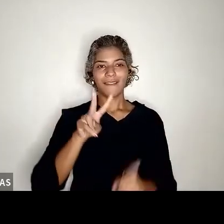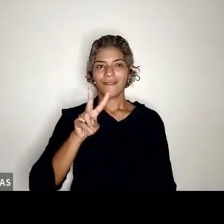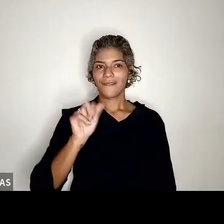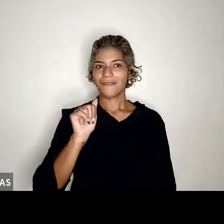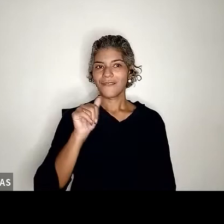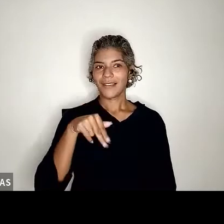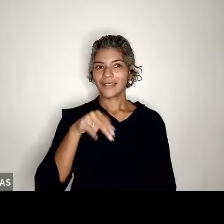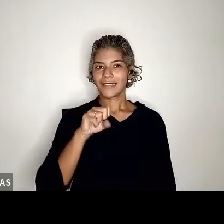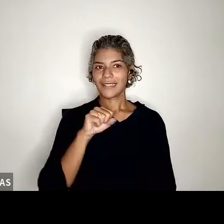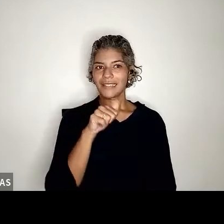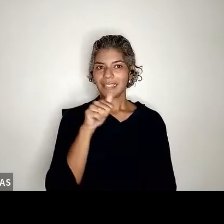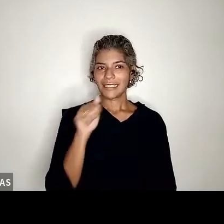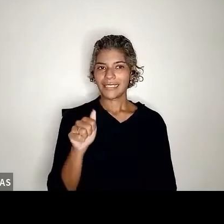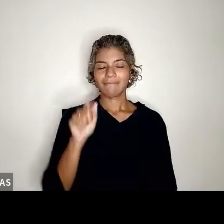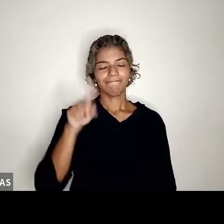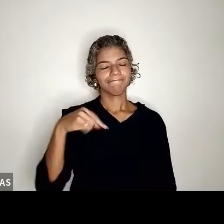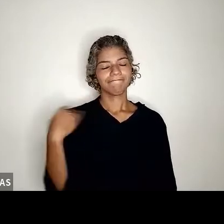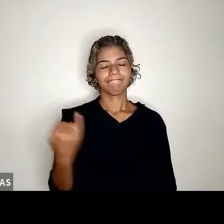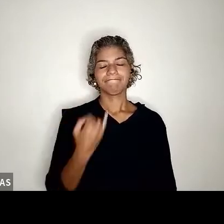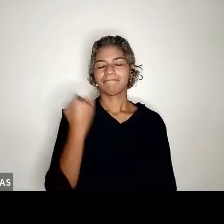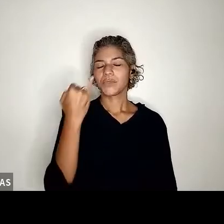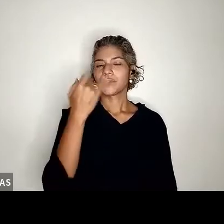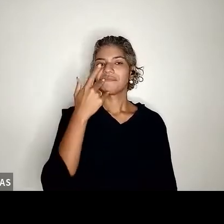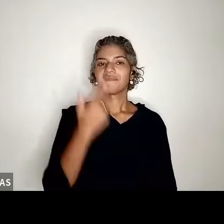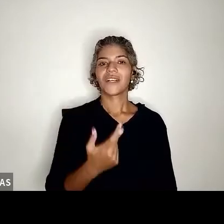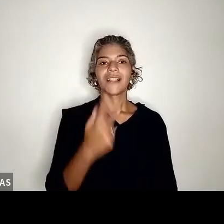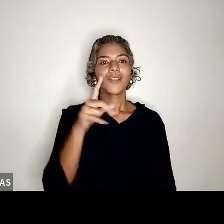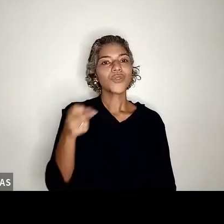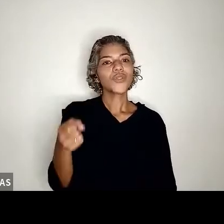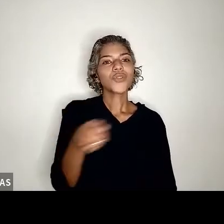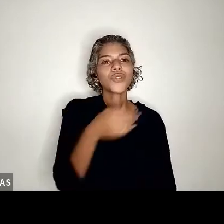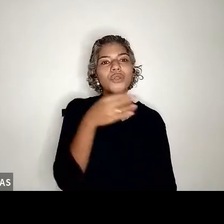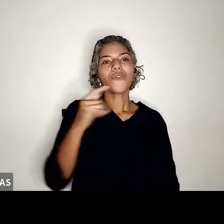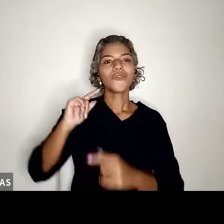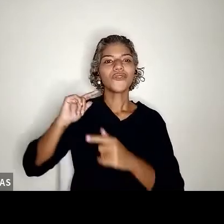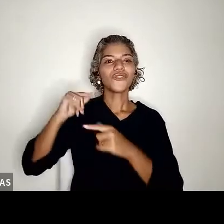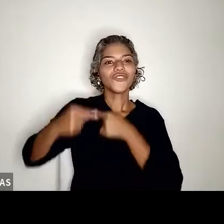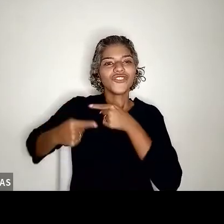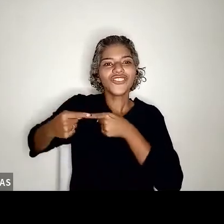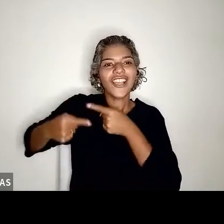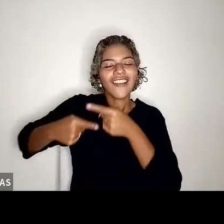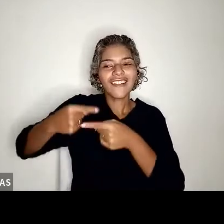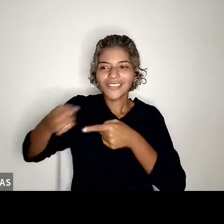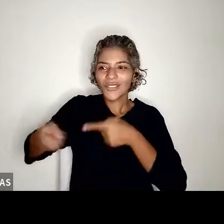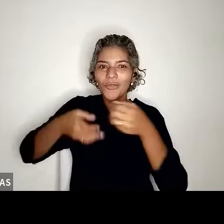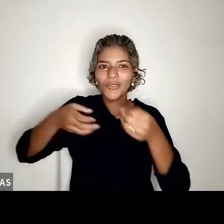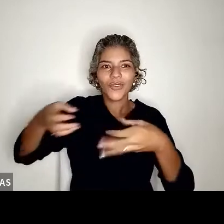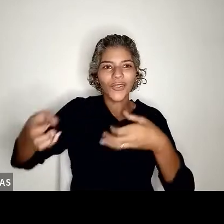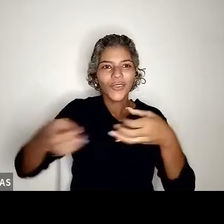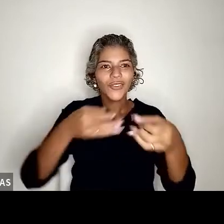importante incluir novas gerações em ambientes que espaços que normalmente são